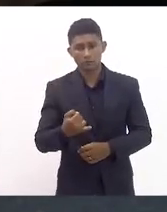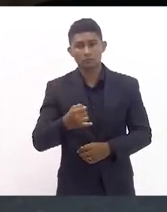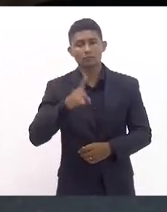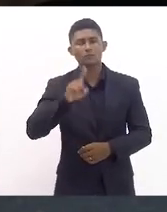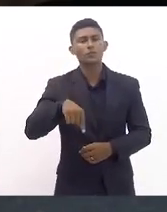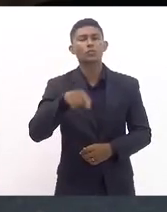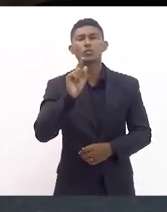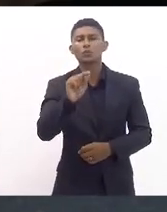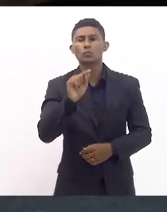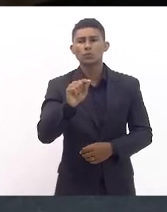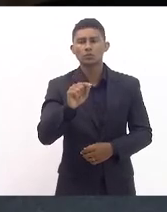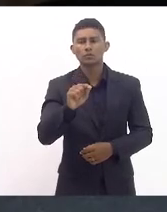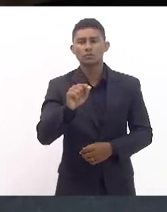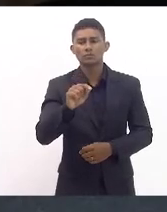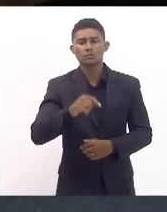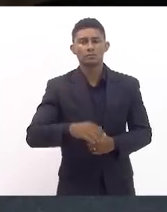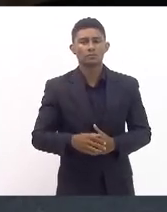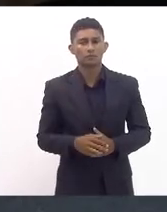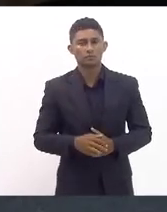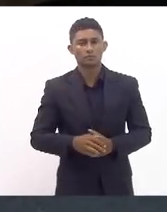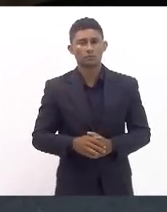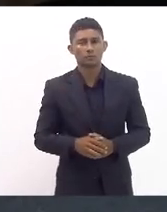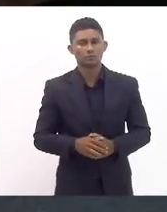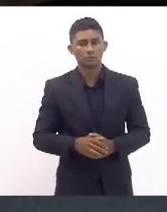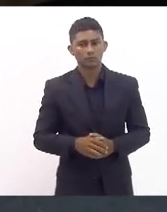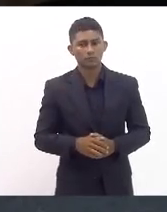delegação é pela